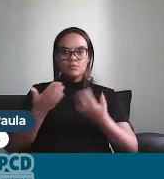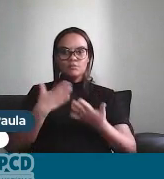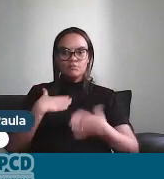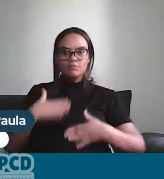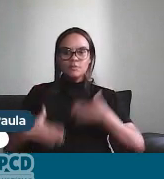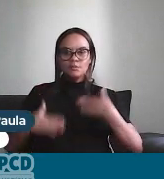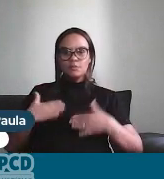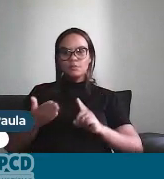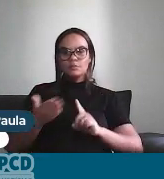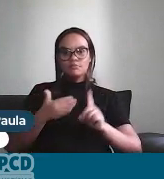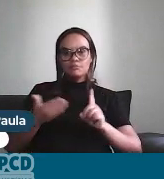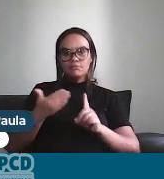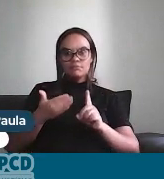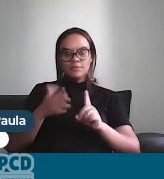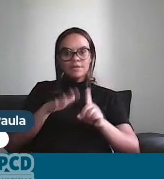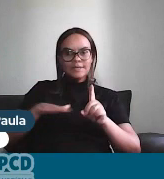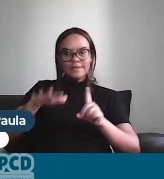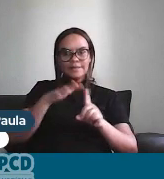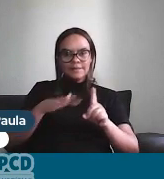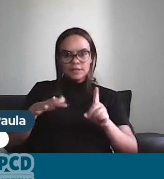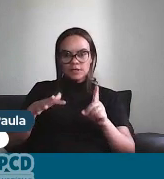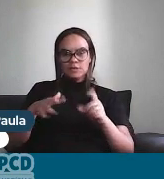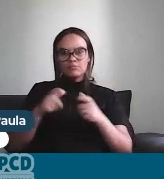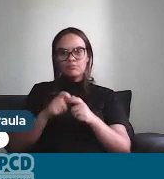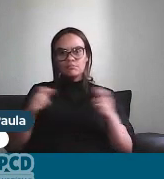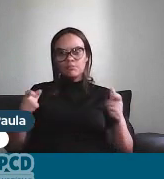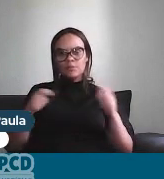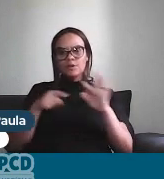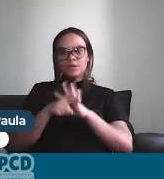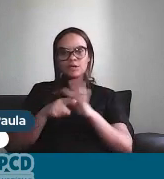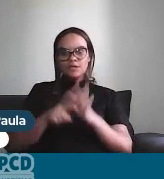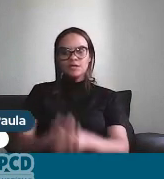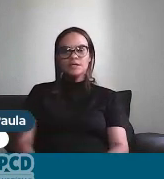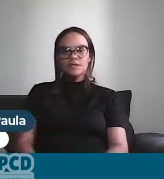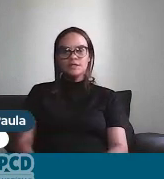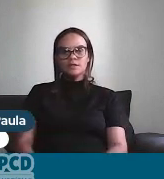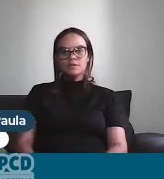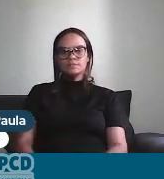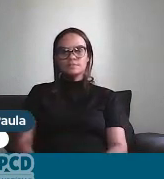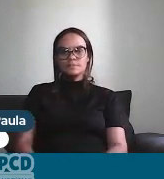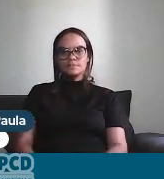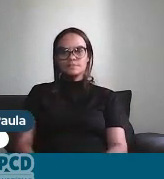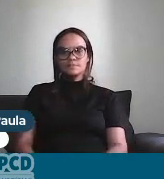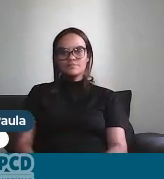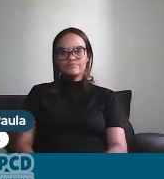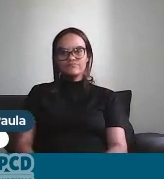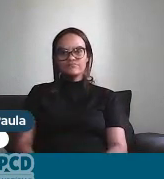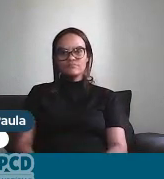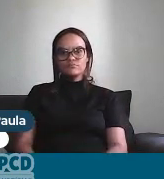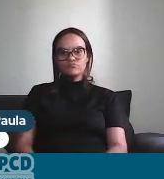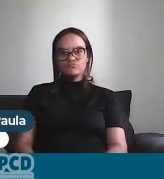nós temos um número maior ainda de perguntas, mas é sempre nesse sentido, de qual é